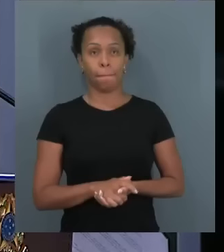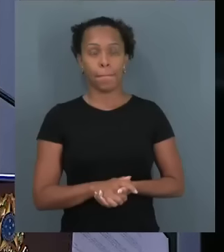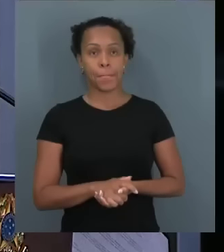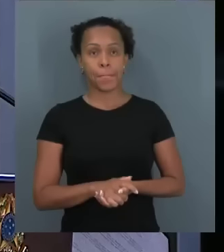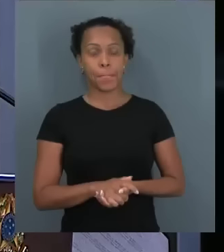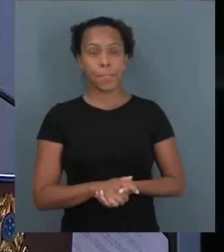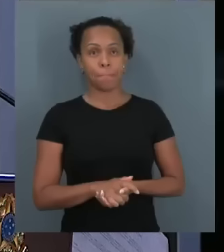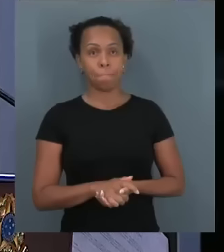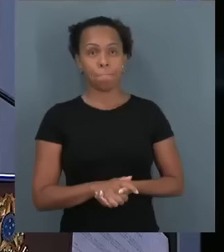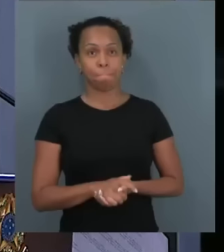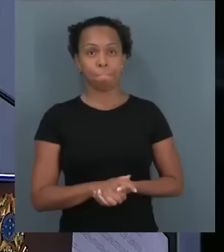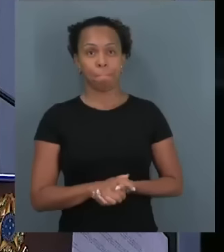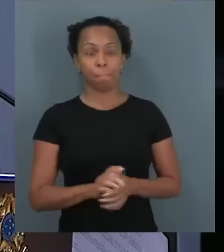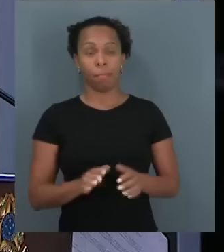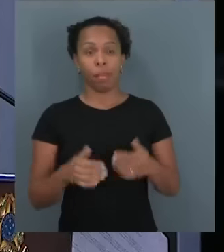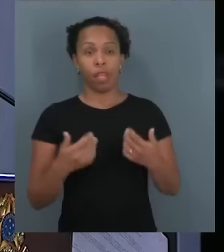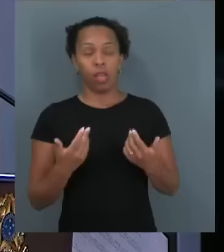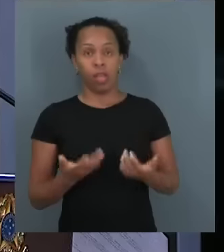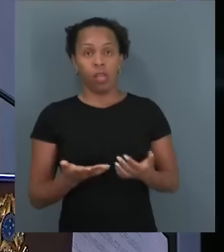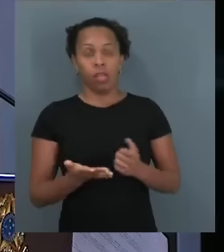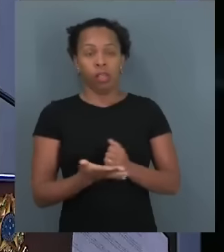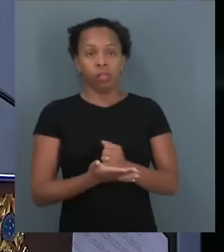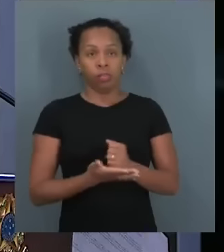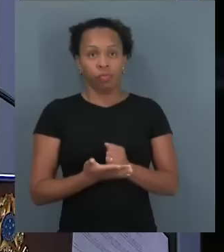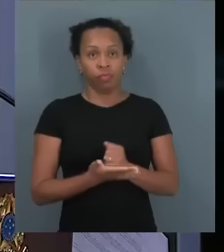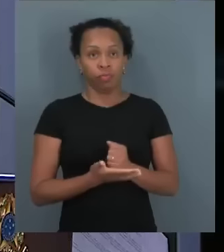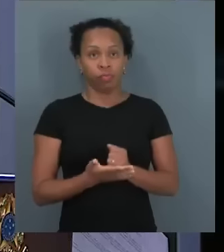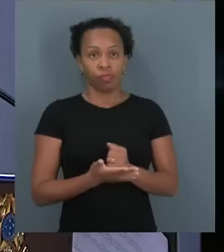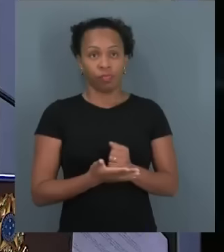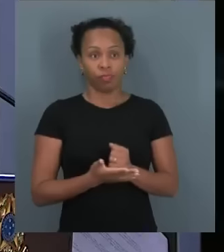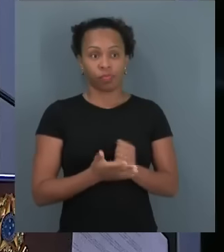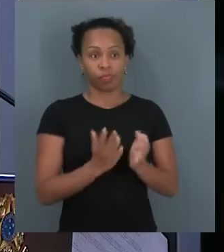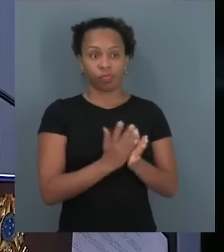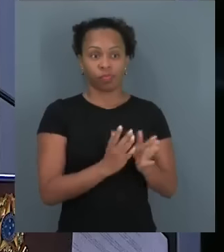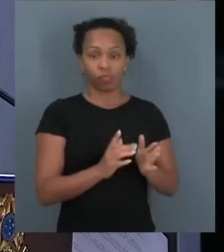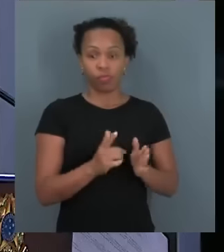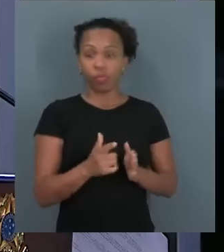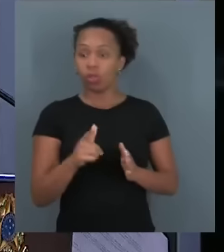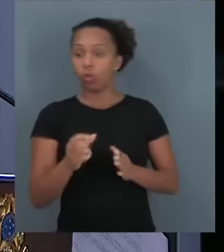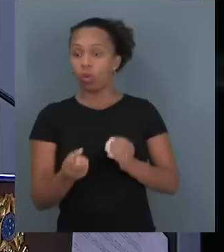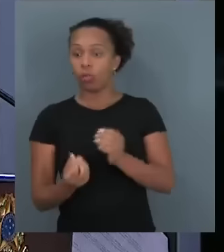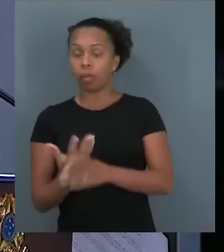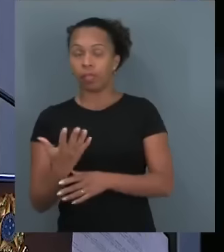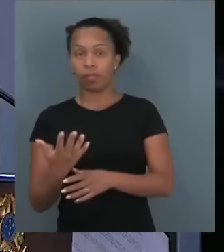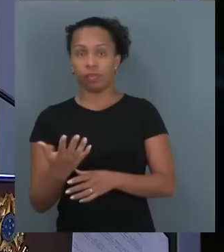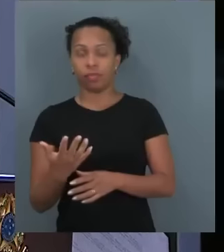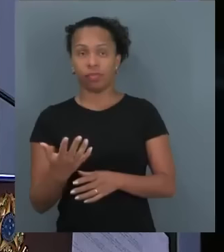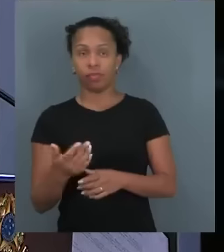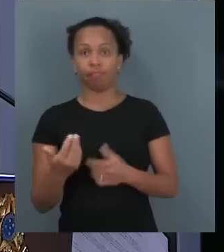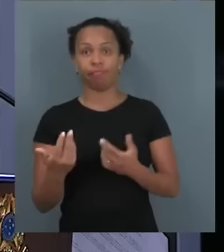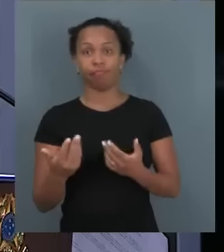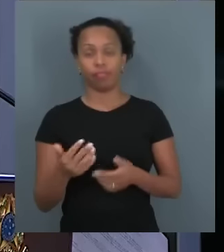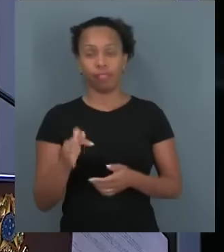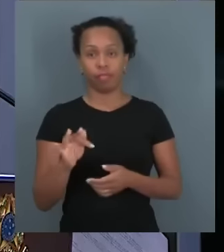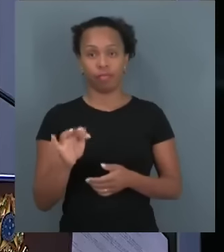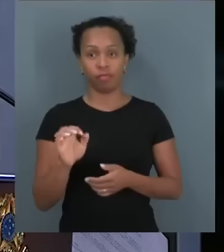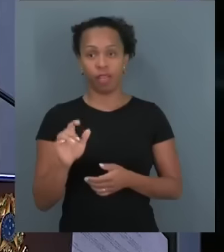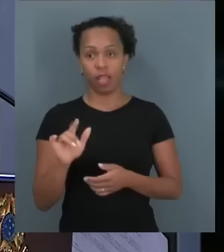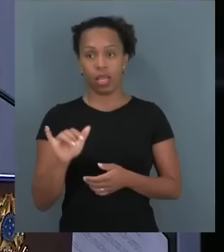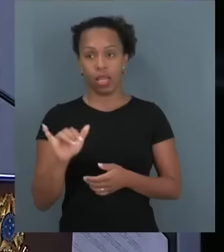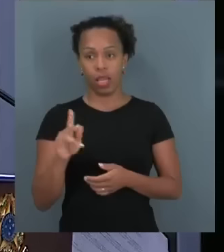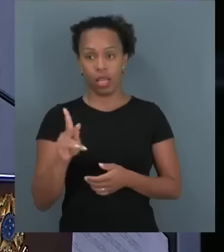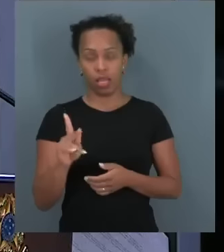Quando um fundamento ruiu, outro apareceu. E então Felipe foi mantido preso